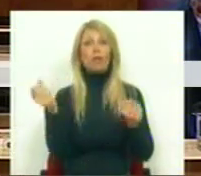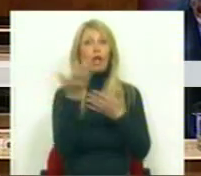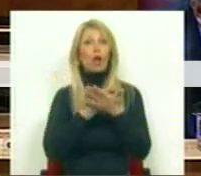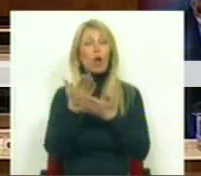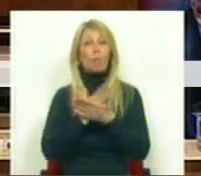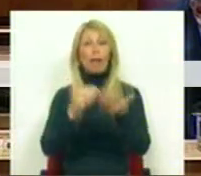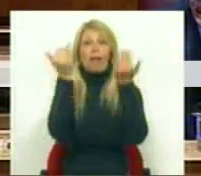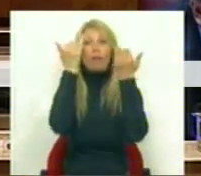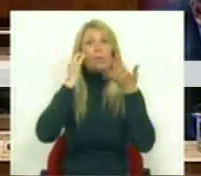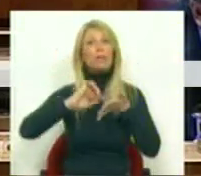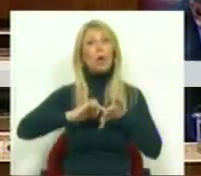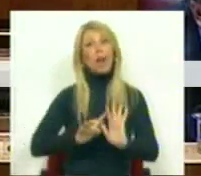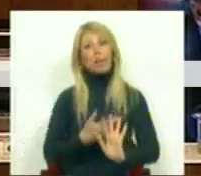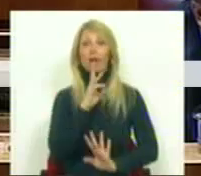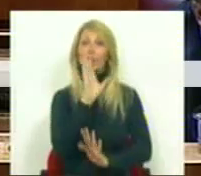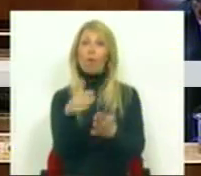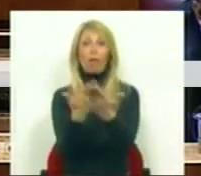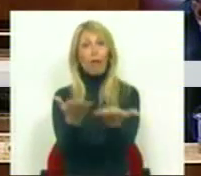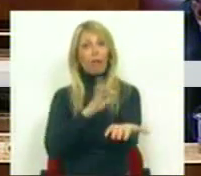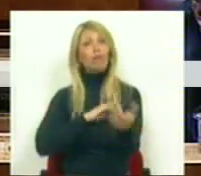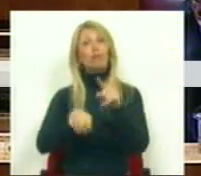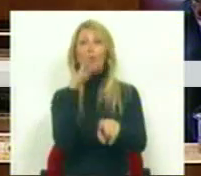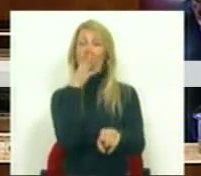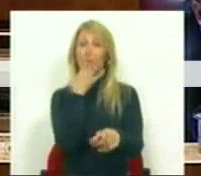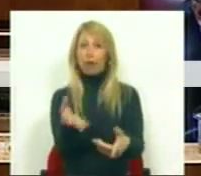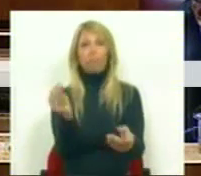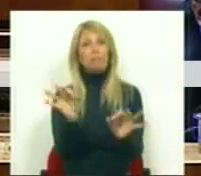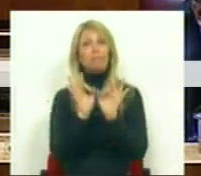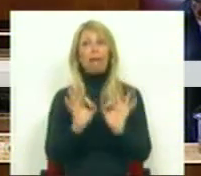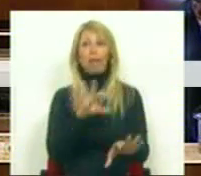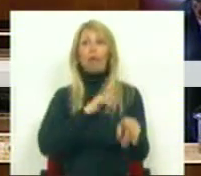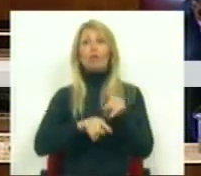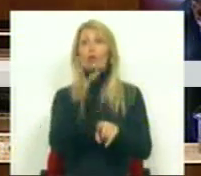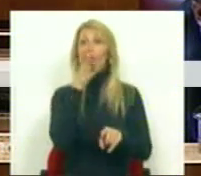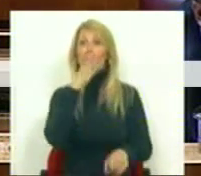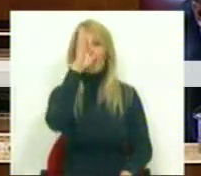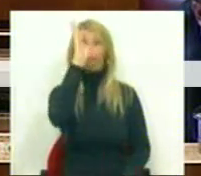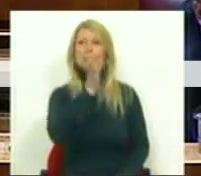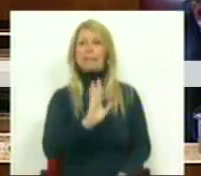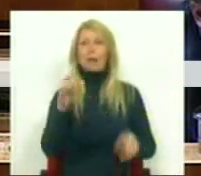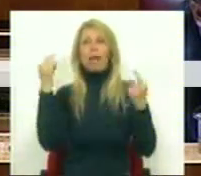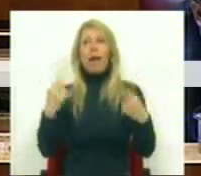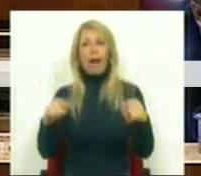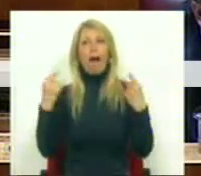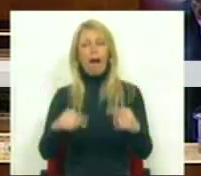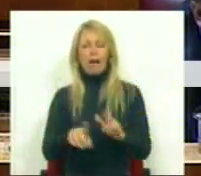a informação necessária para poder responder ao Sr. Deputado. Como o Sr. Deputado sabe, há todos os anos